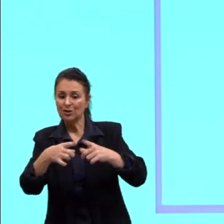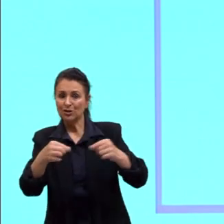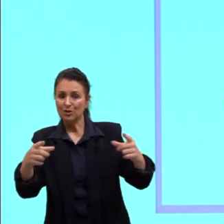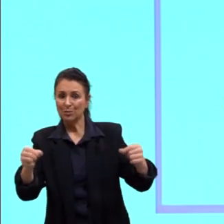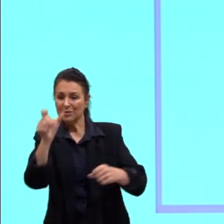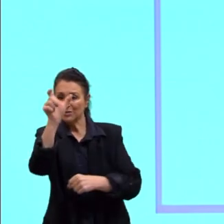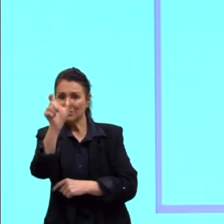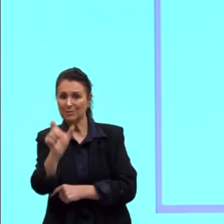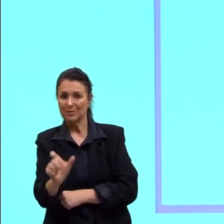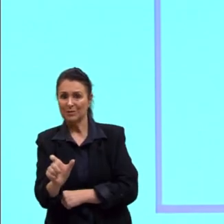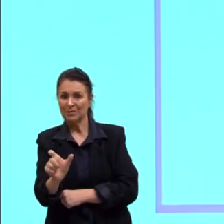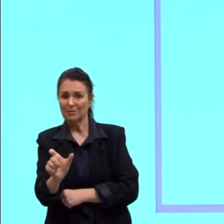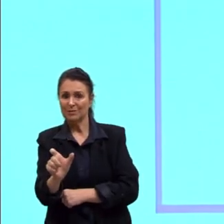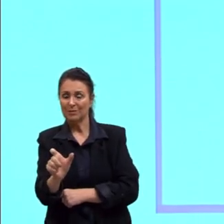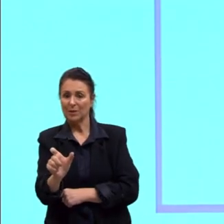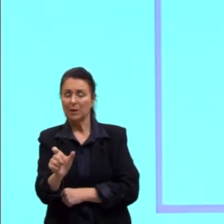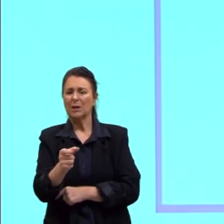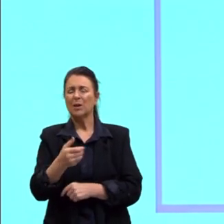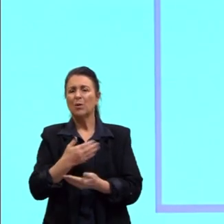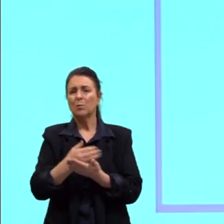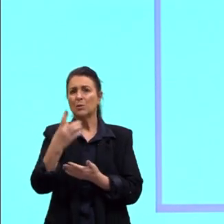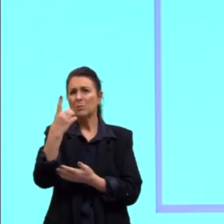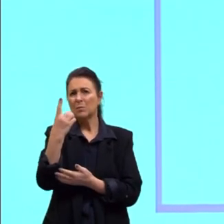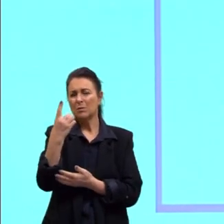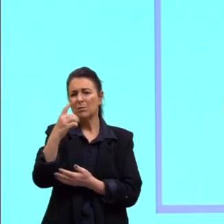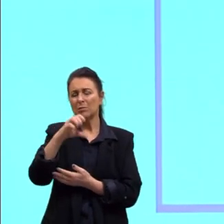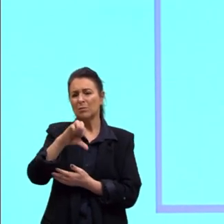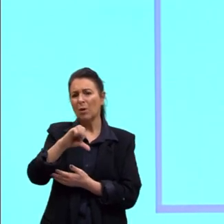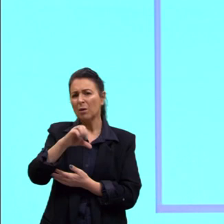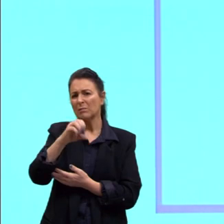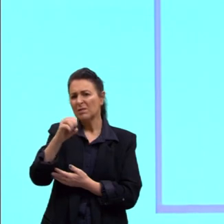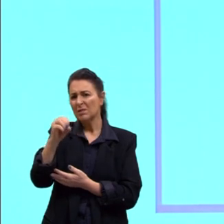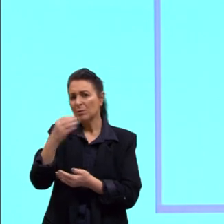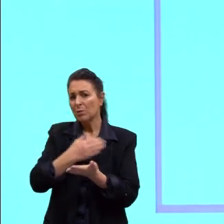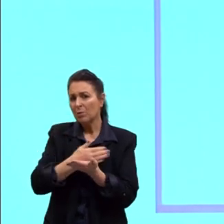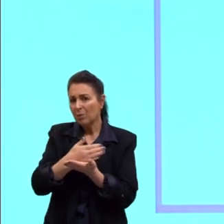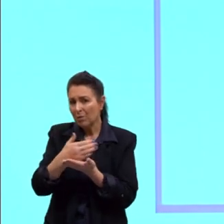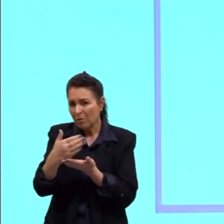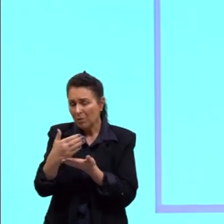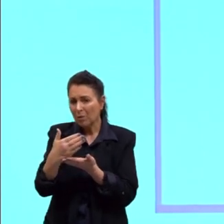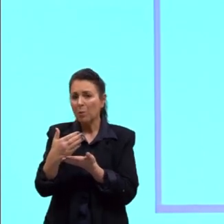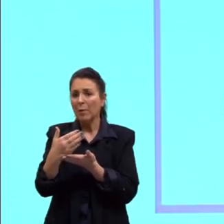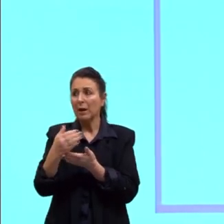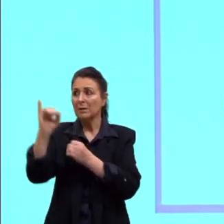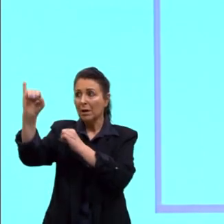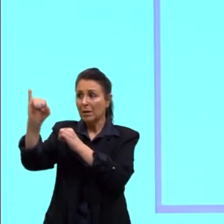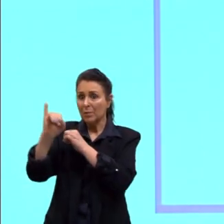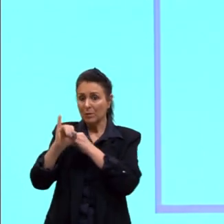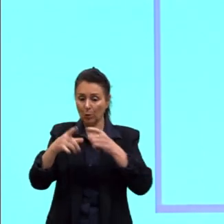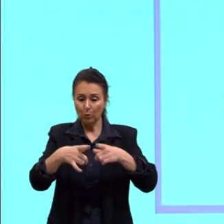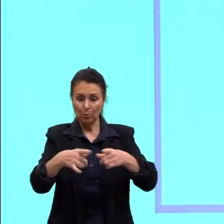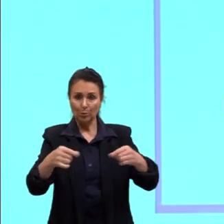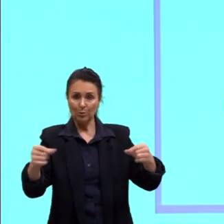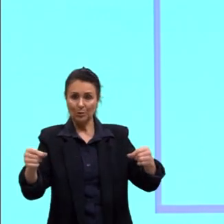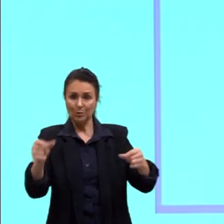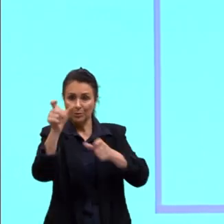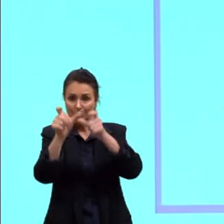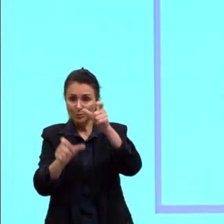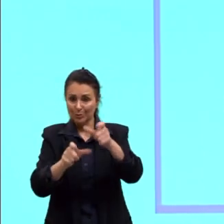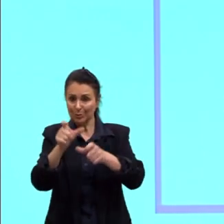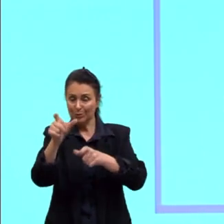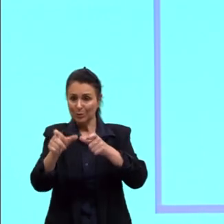partir de 1.900 1900 né começa a vir essa essa imigração japonesa com duas